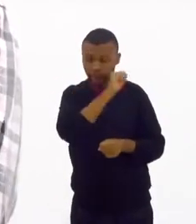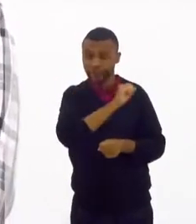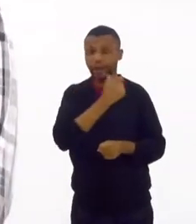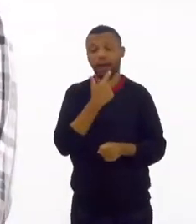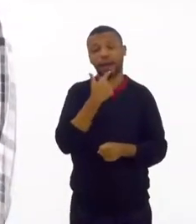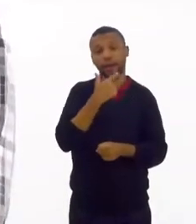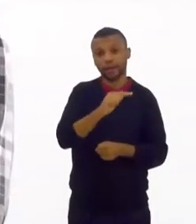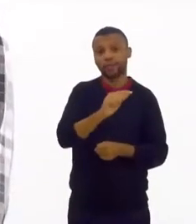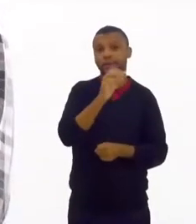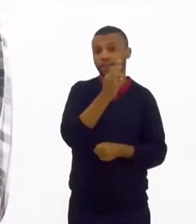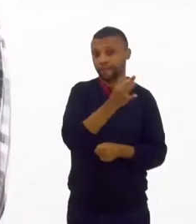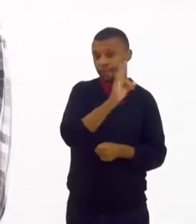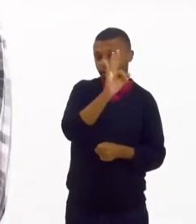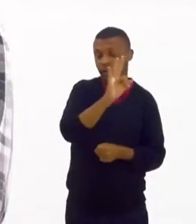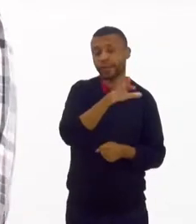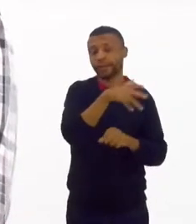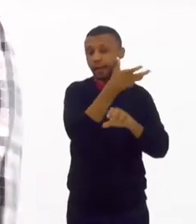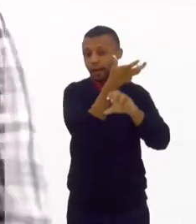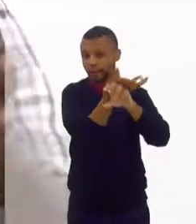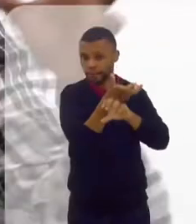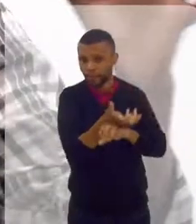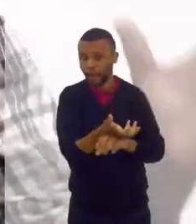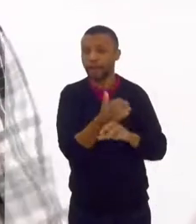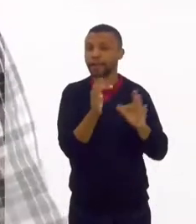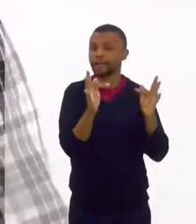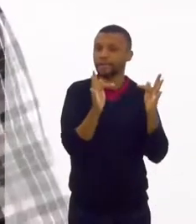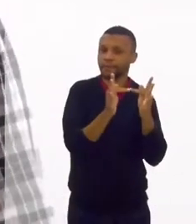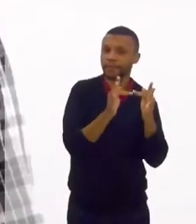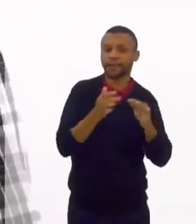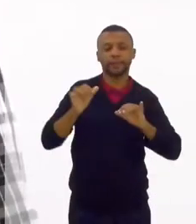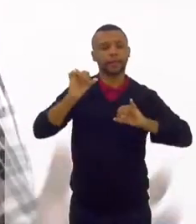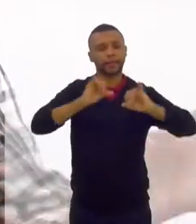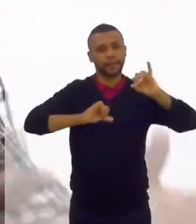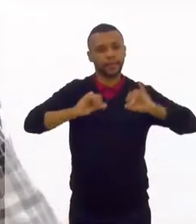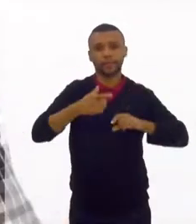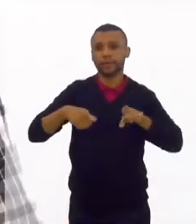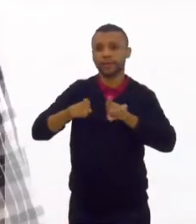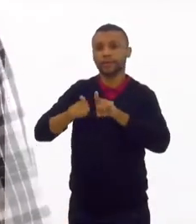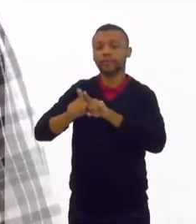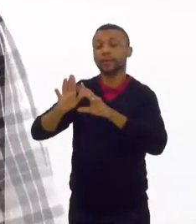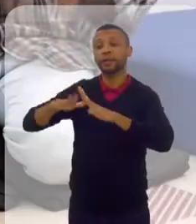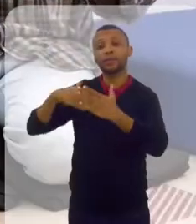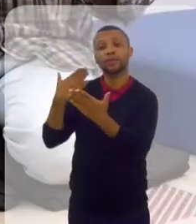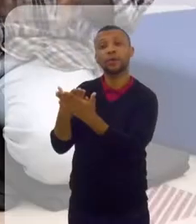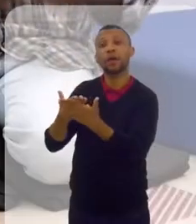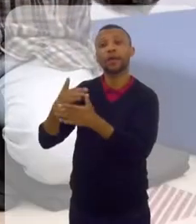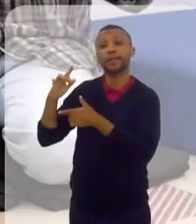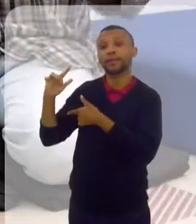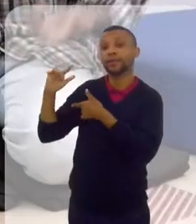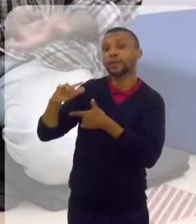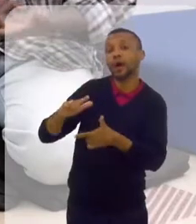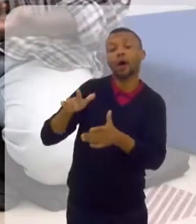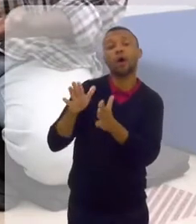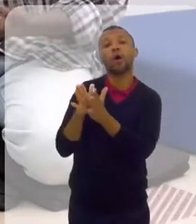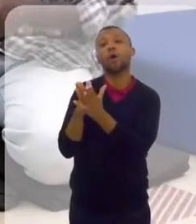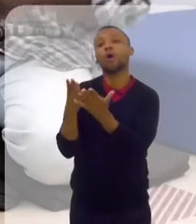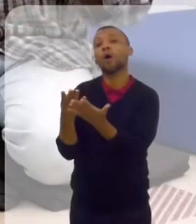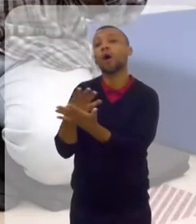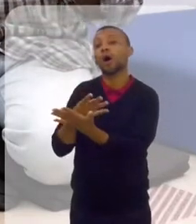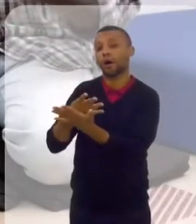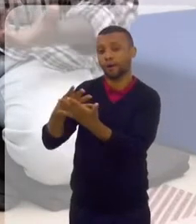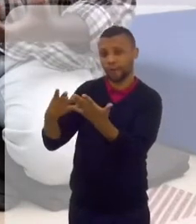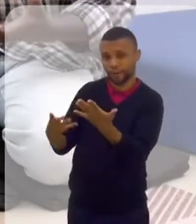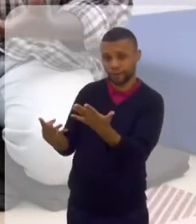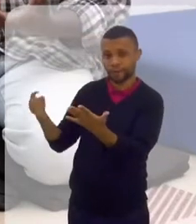francesa e todas as matérias, física, química, e você tem escolas alcorânicas, que são tradicionais, que onde você aprende o